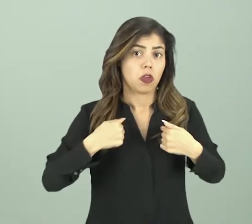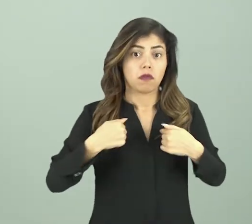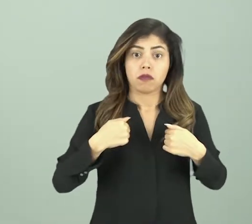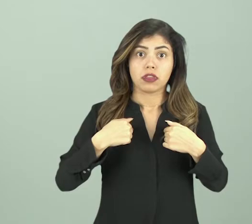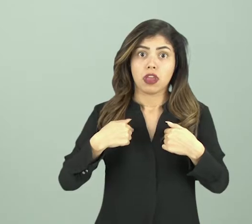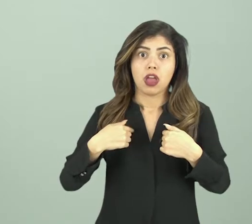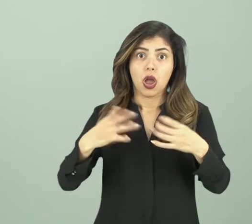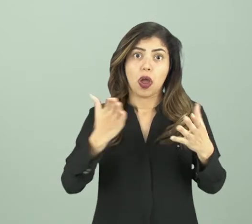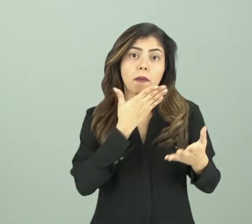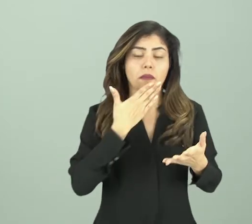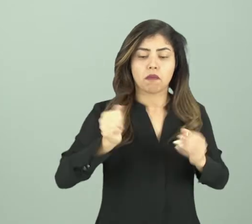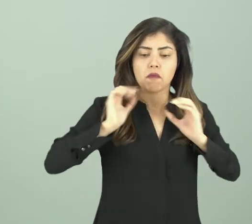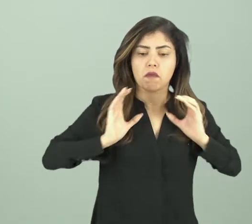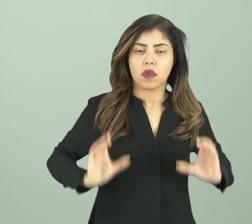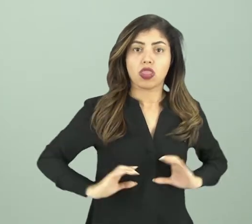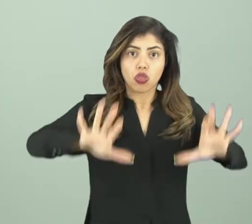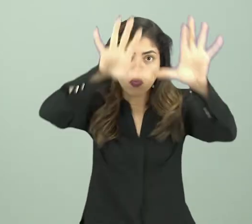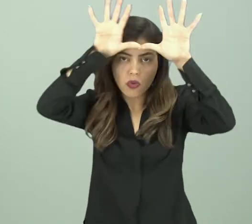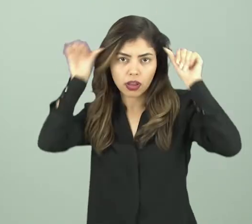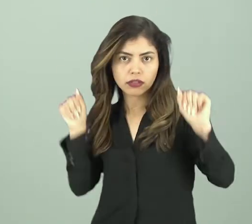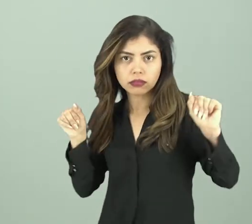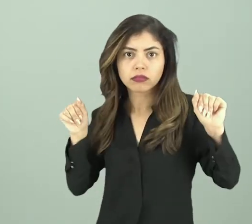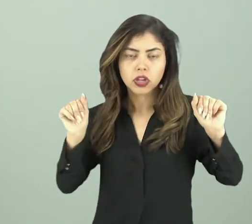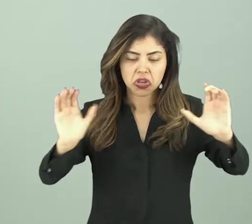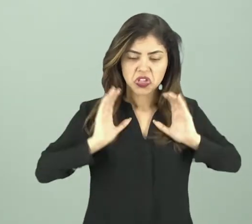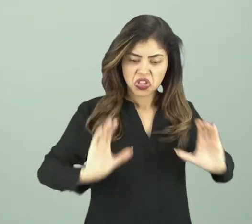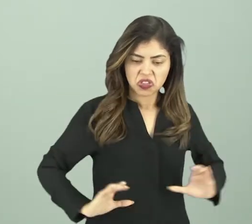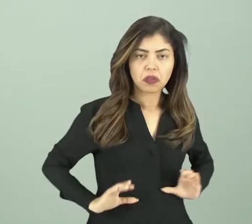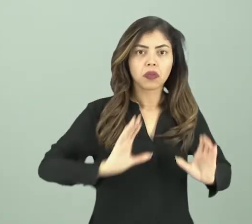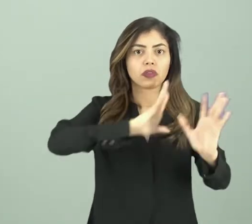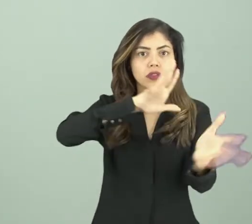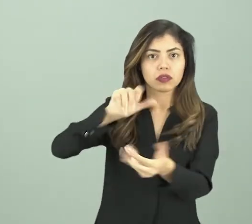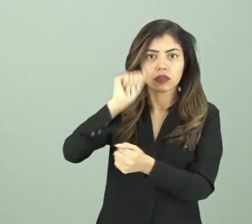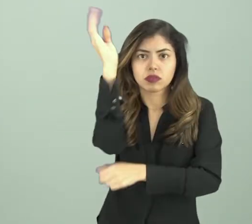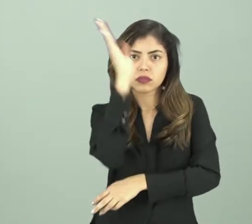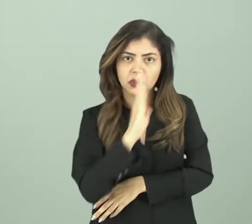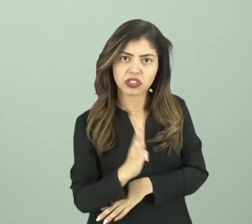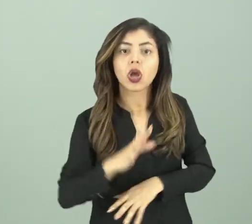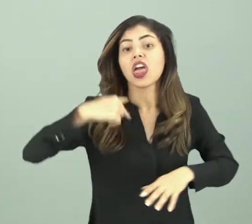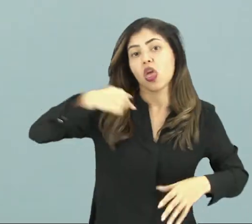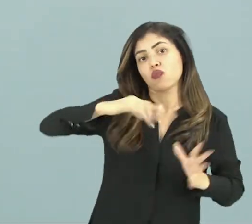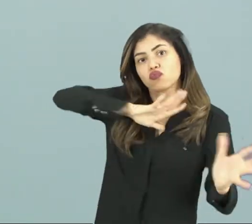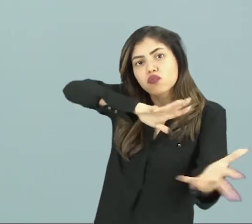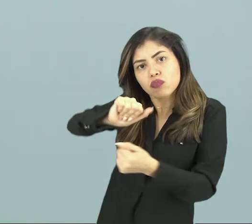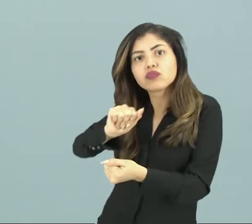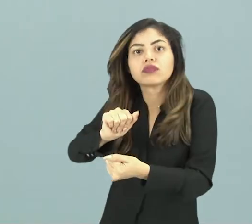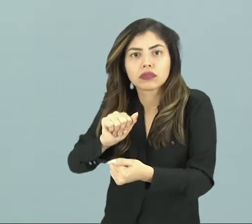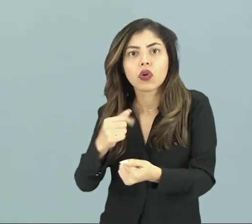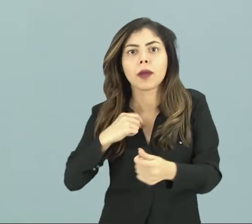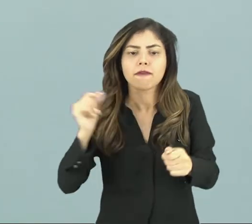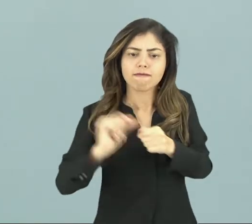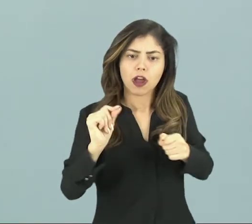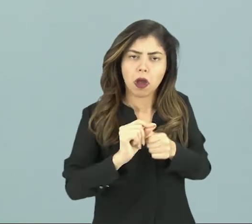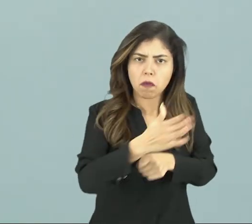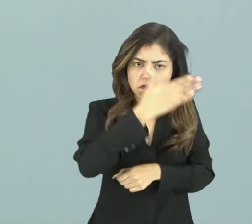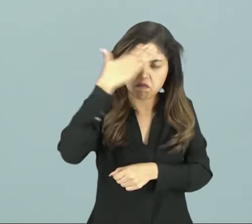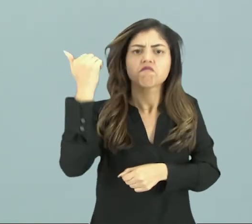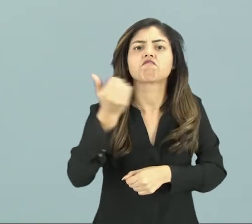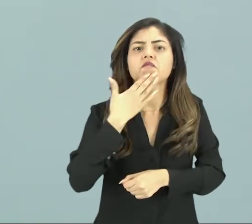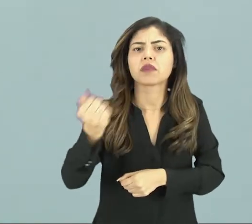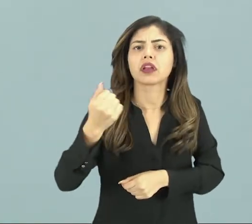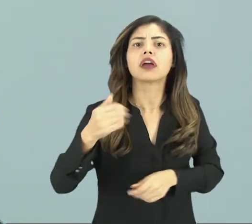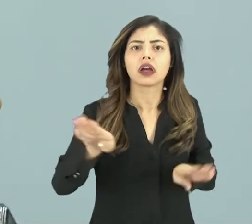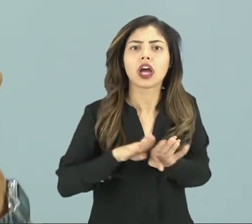que me considerar um cidadão do Acre, um cidadão do Brasil. Eu sou um cidadão do mundo. E o que me faz ser um